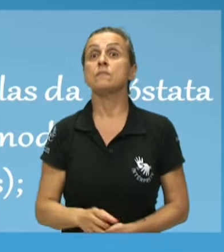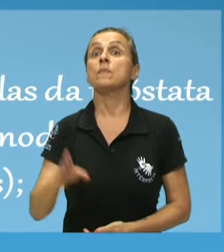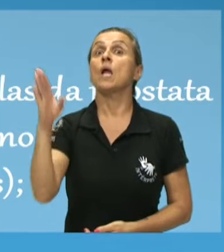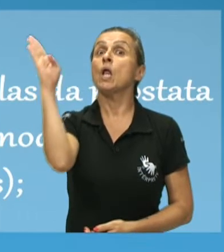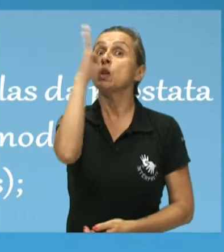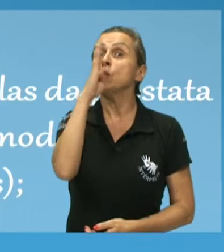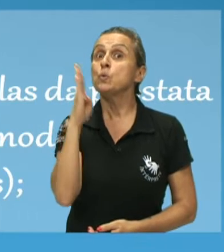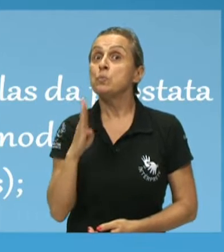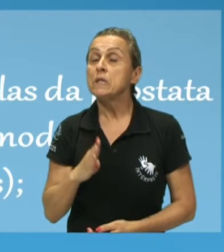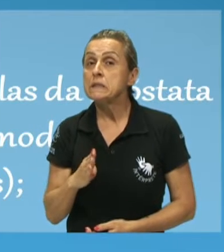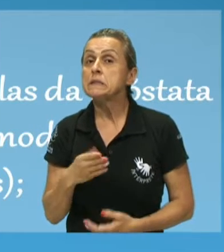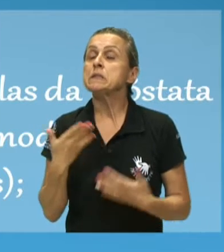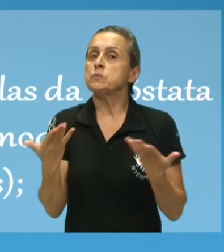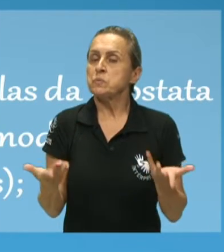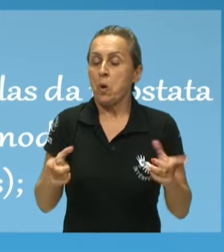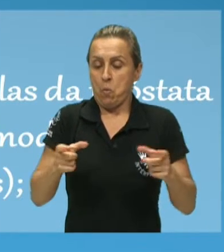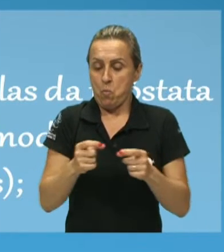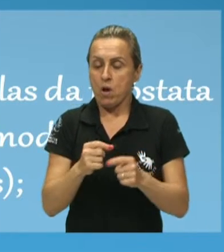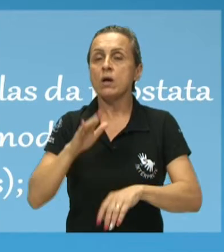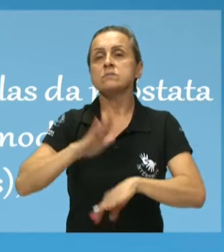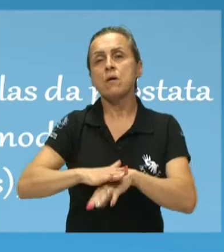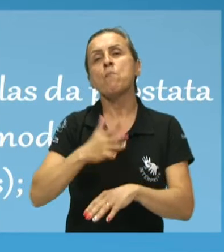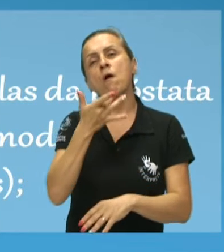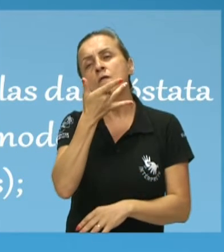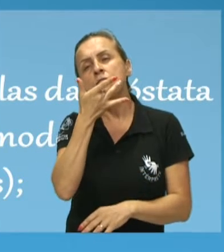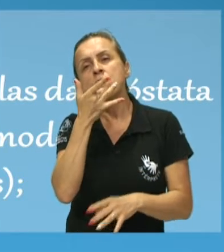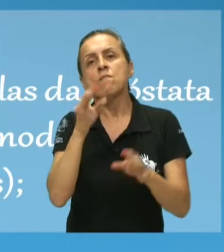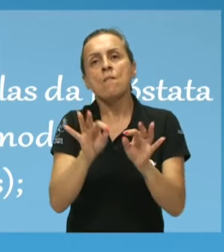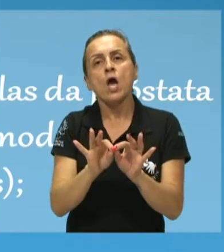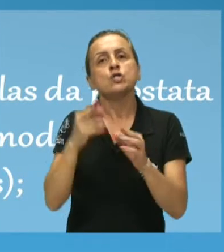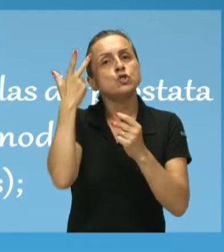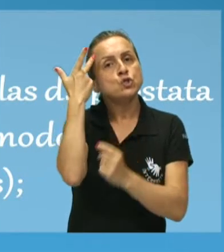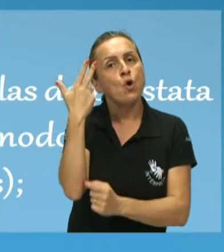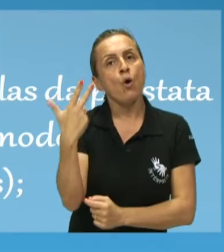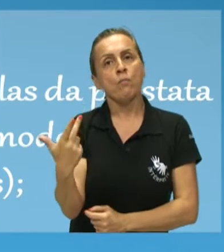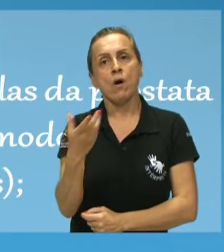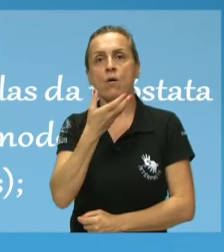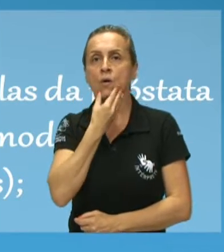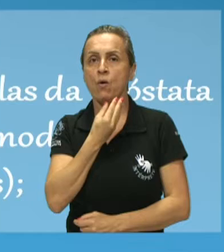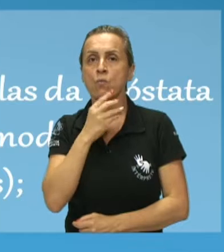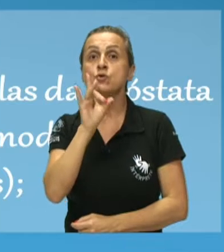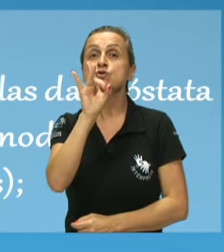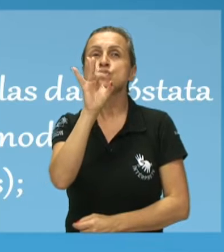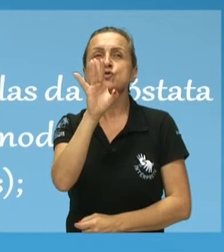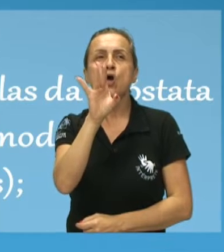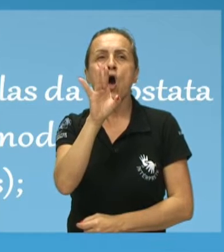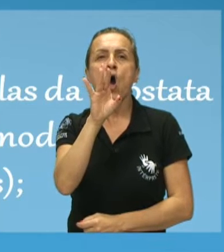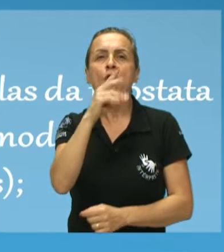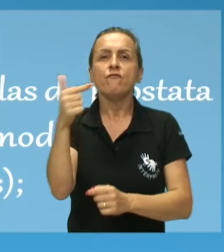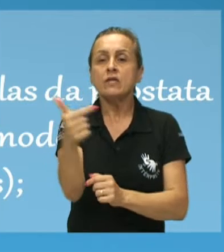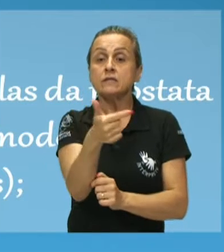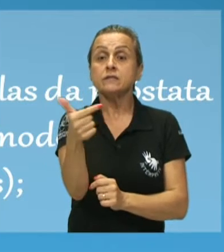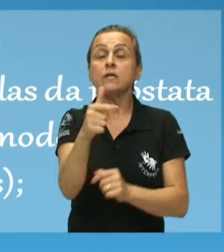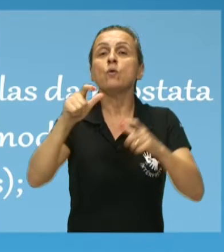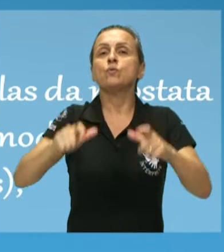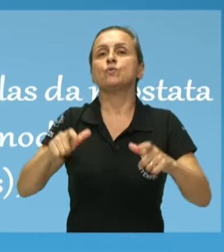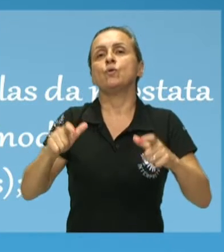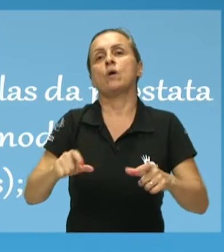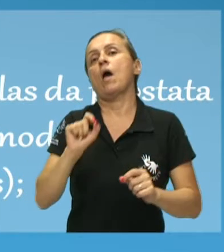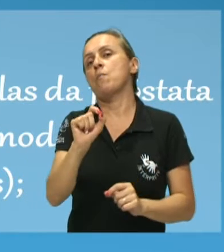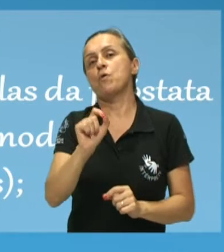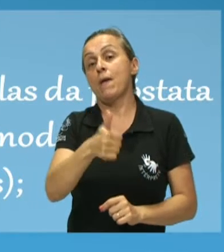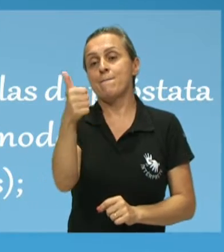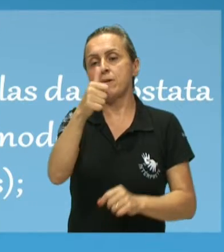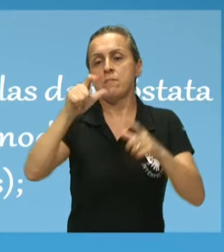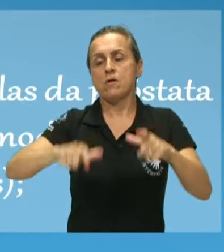Então, se um câncer de próstata é o tipo mais comum de câncer entre os homens, ele só perde, na verdade, ele perde para um câncer, que é o câncer de pele, né? Então,